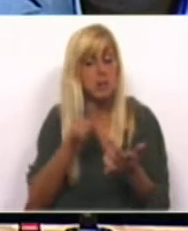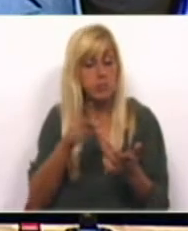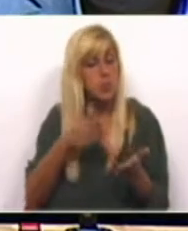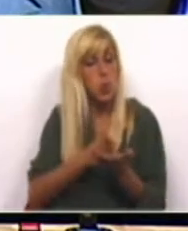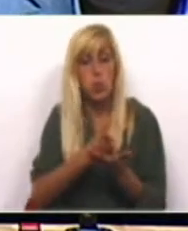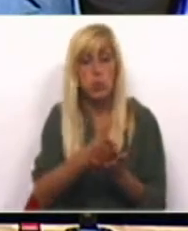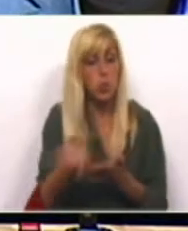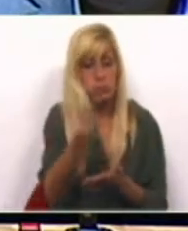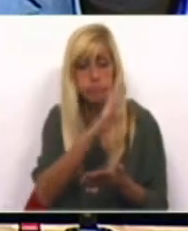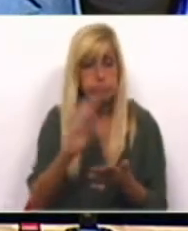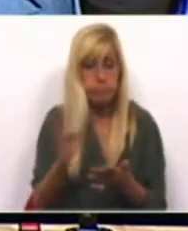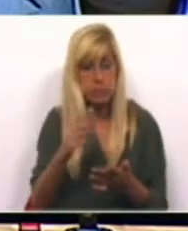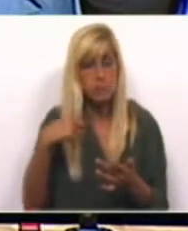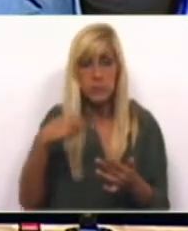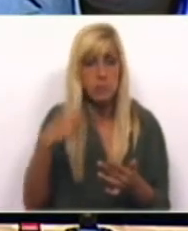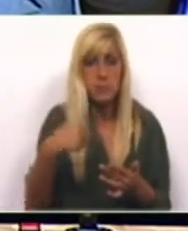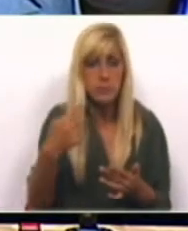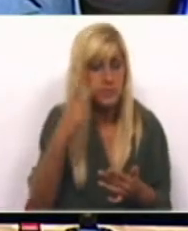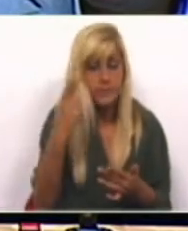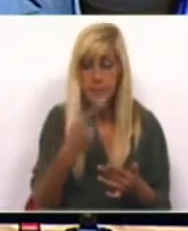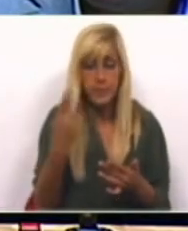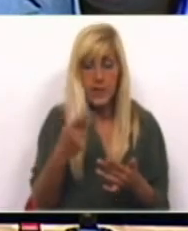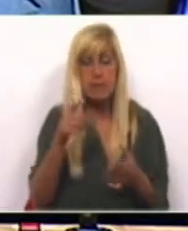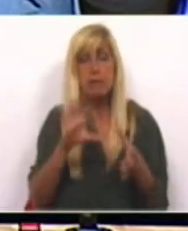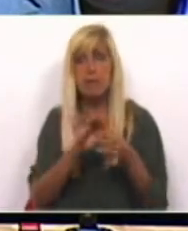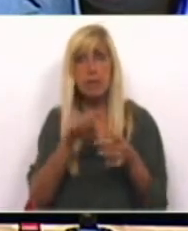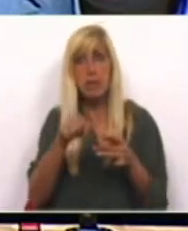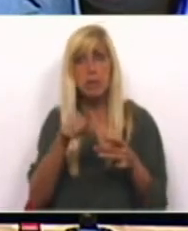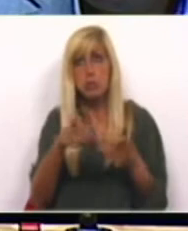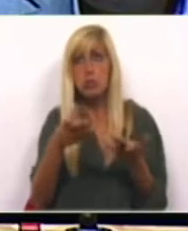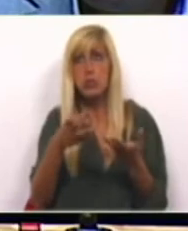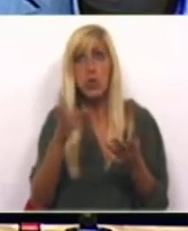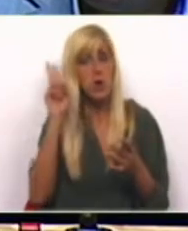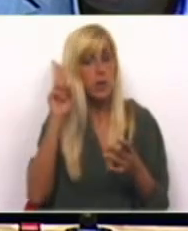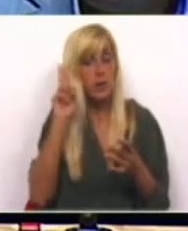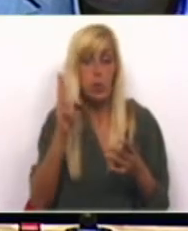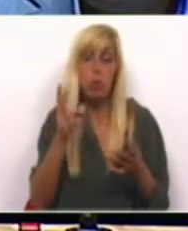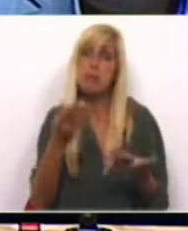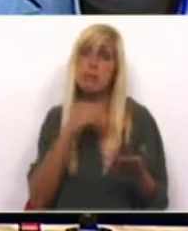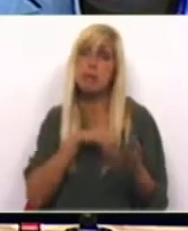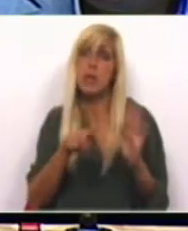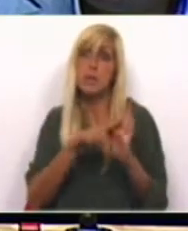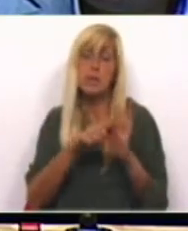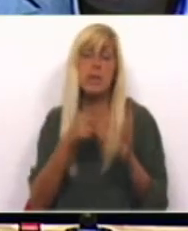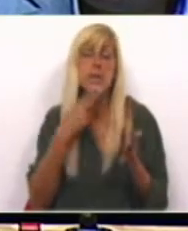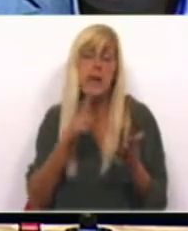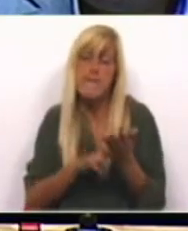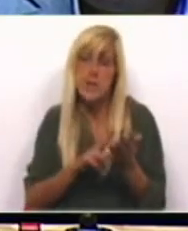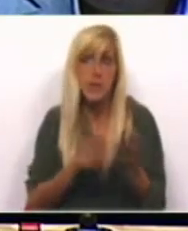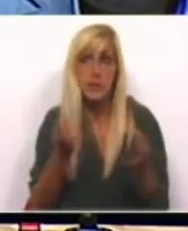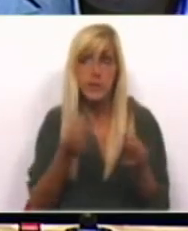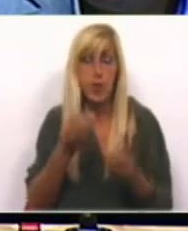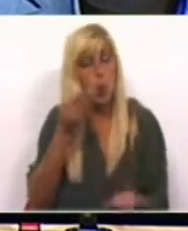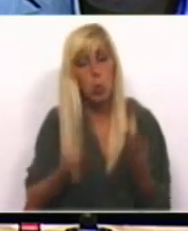ser um exercício cotidiano de sobrevivência viver com salários no valor do salário mínimo. É verdade que, comparado